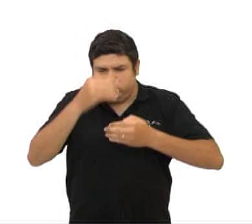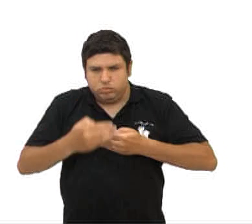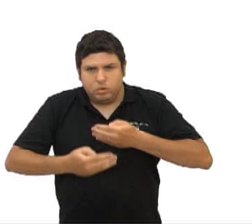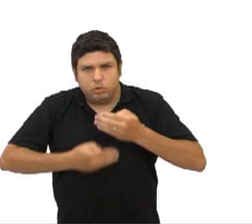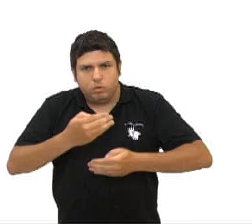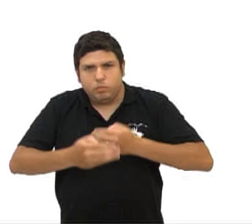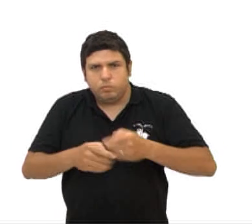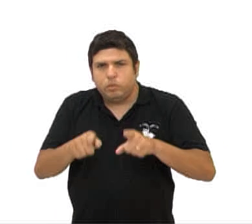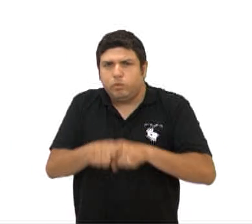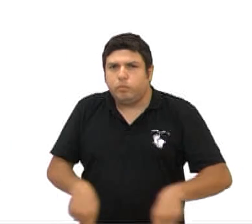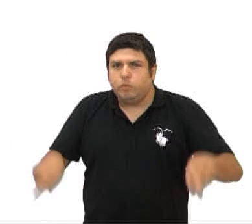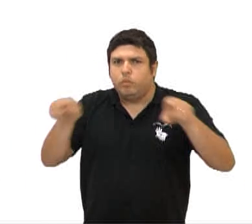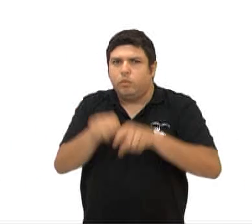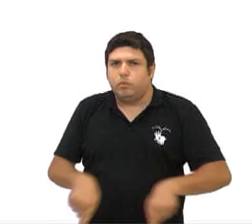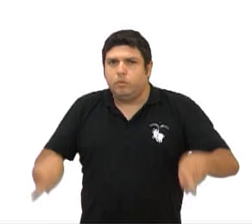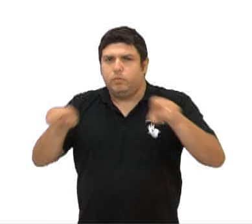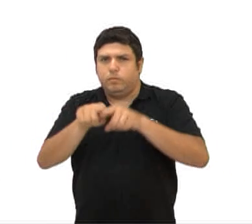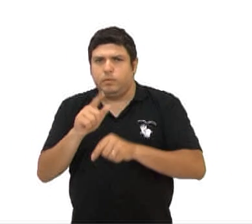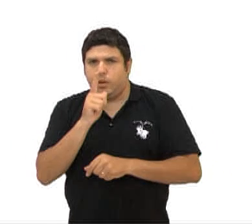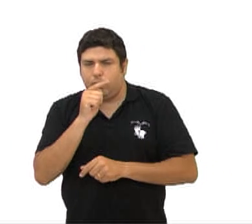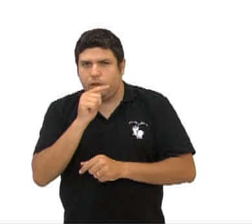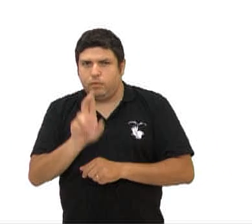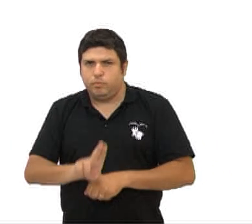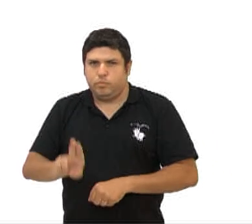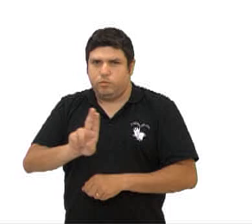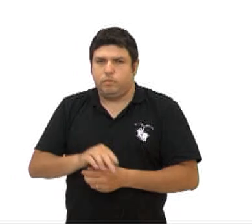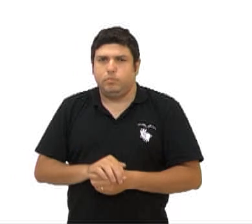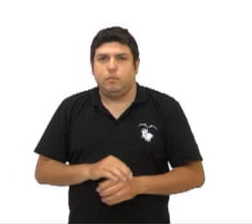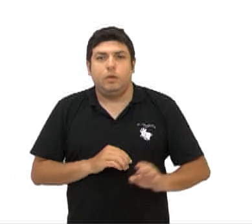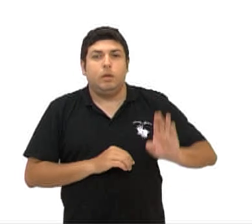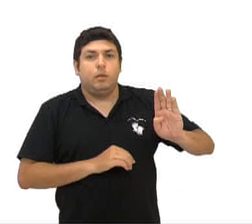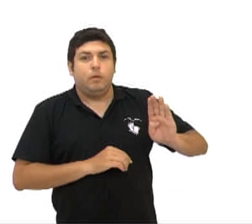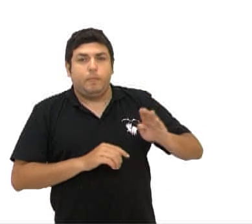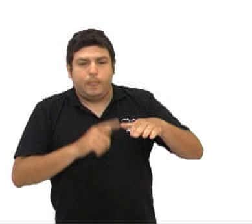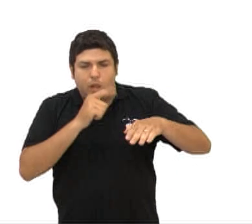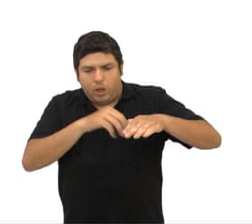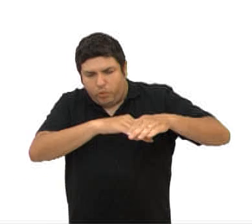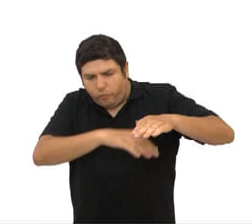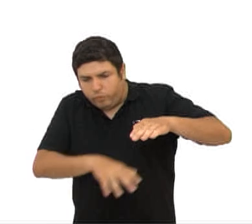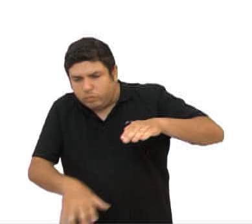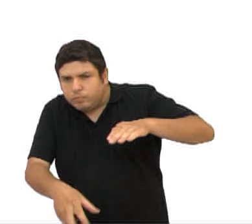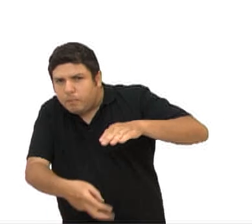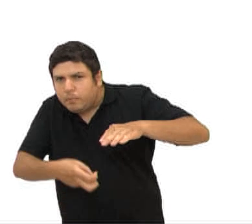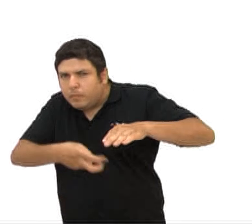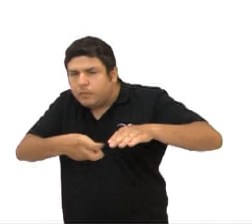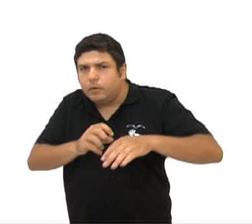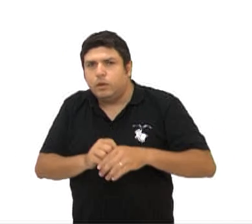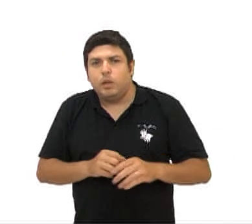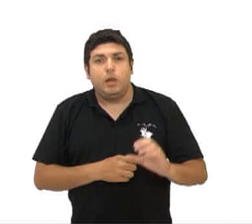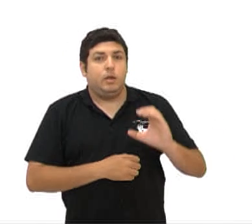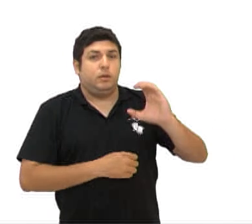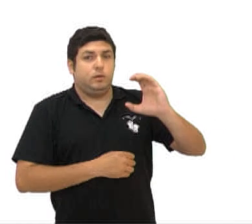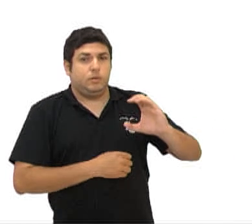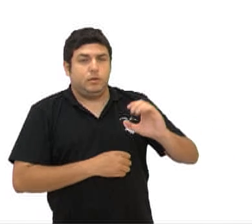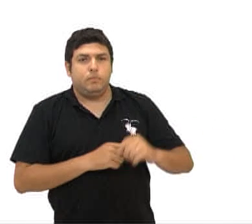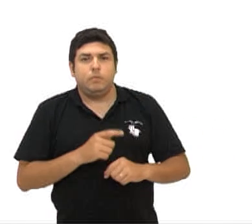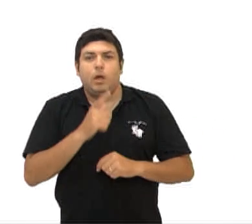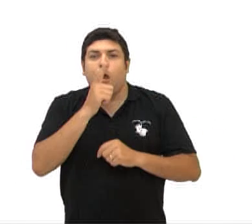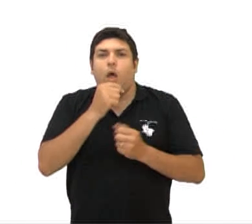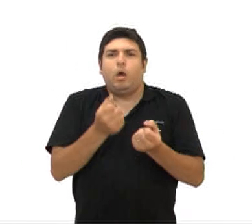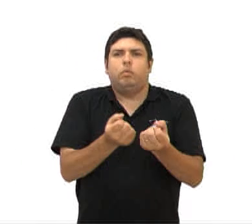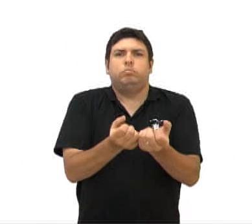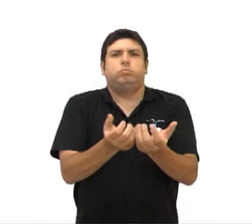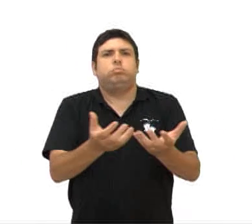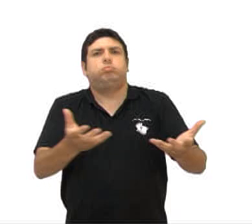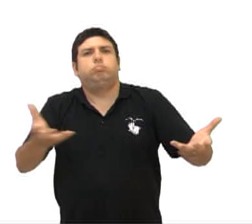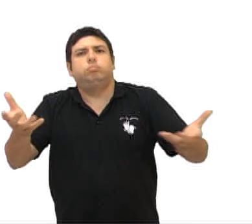água. Letra B, explorar leitos de água subterrânea. Letra C, ampliar a oferta de água captando-a